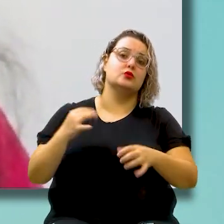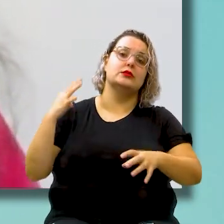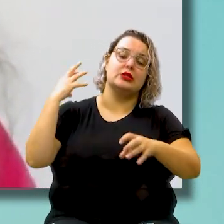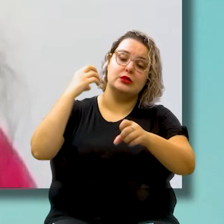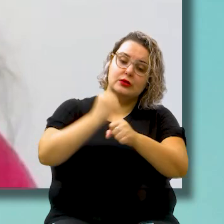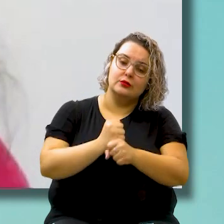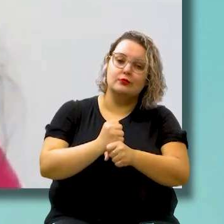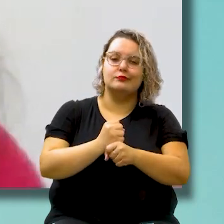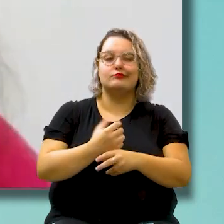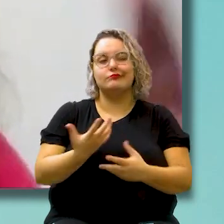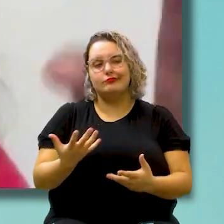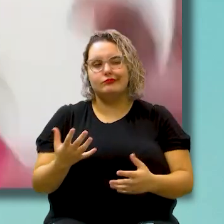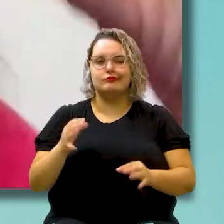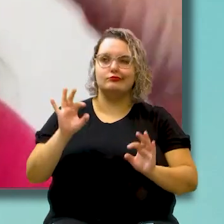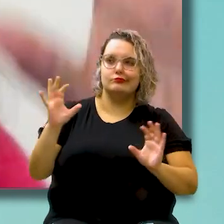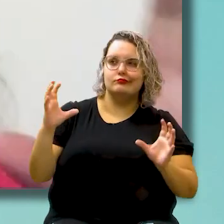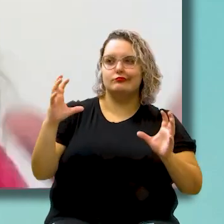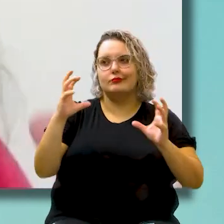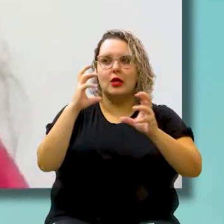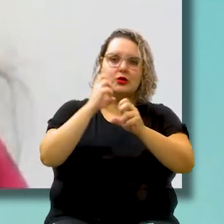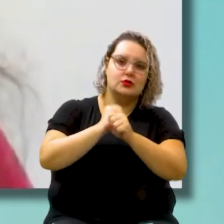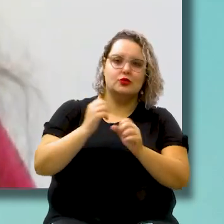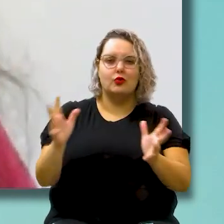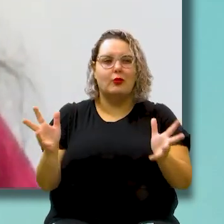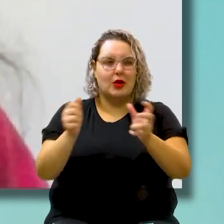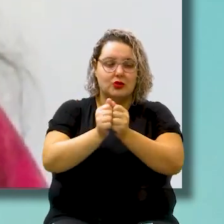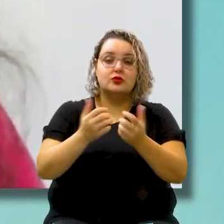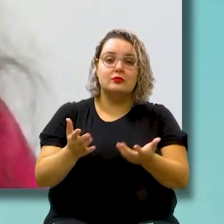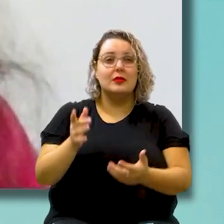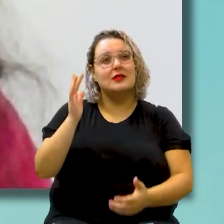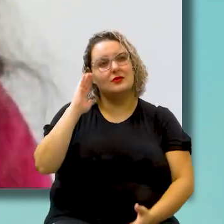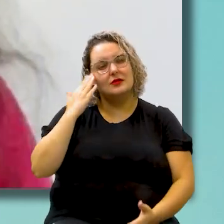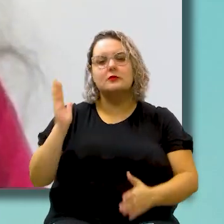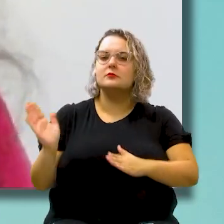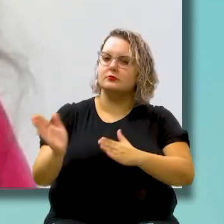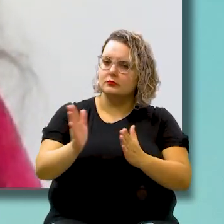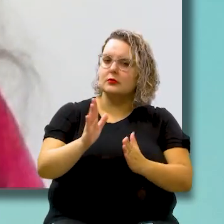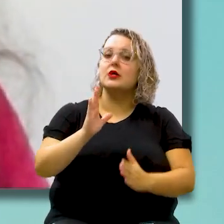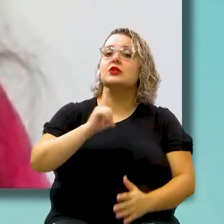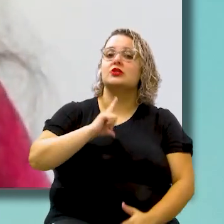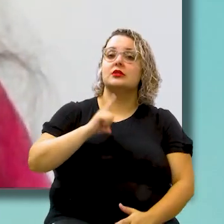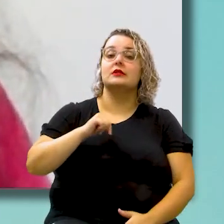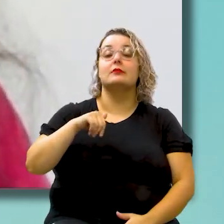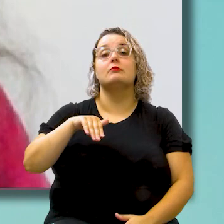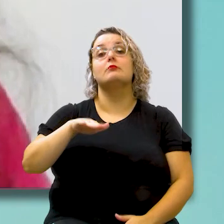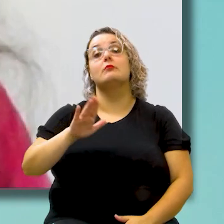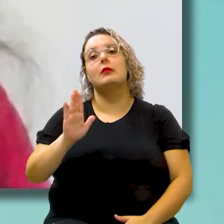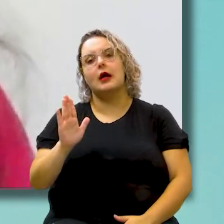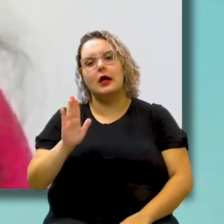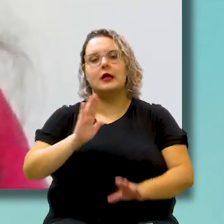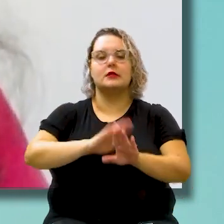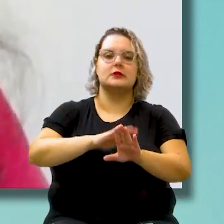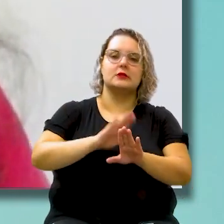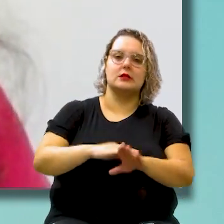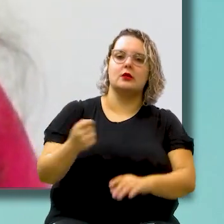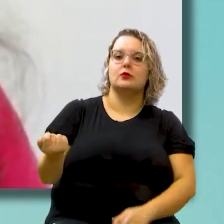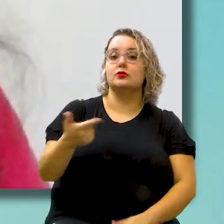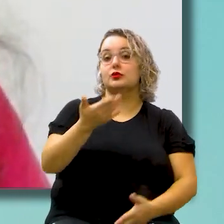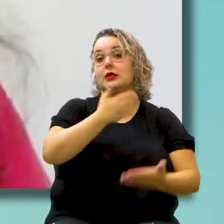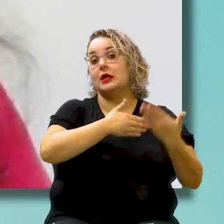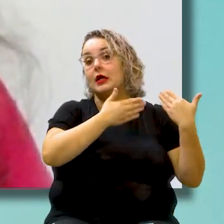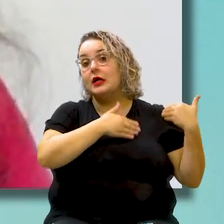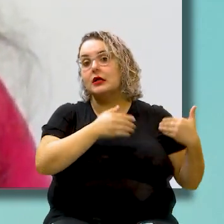são contabilidades ainda precisam se acertar, mas eu entendo que é um caminho. Eu acho que já existe muito mais